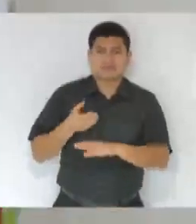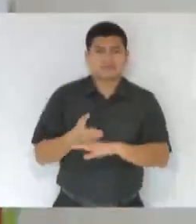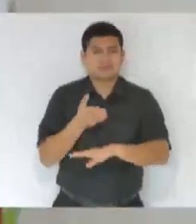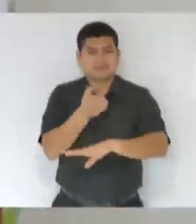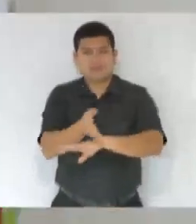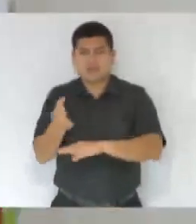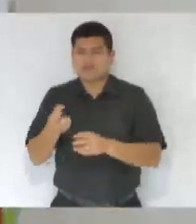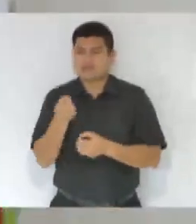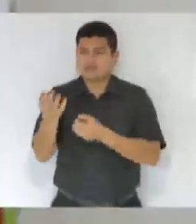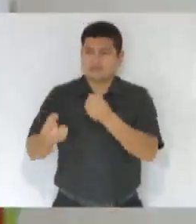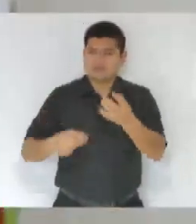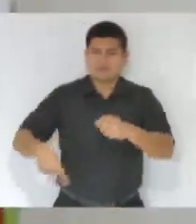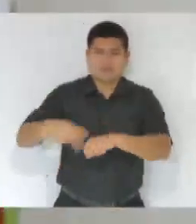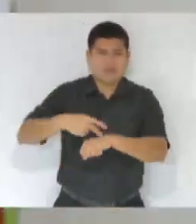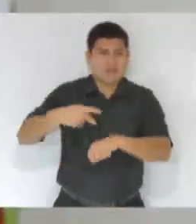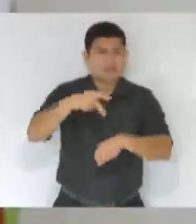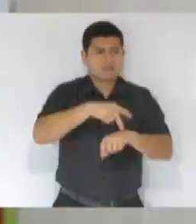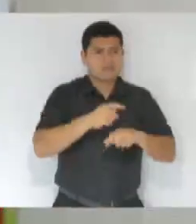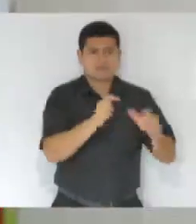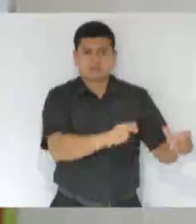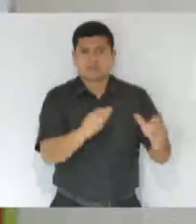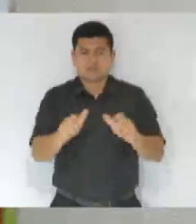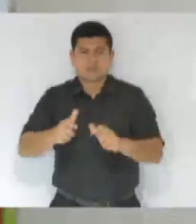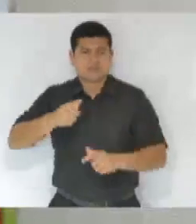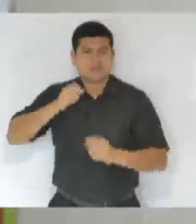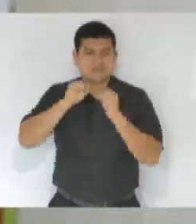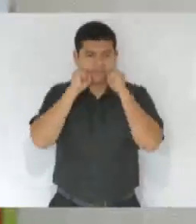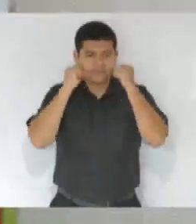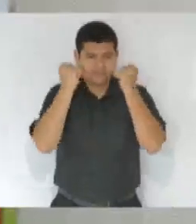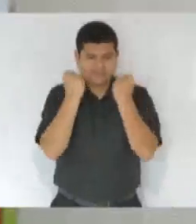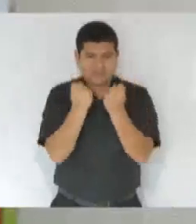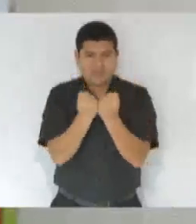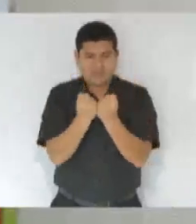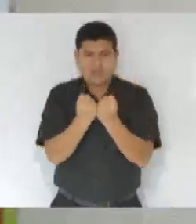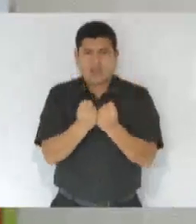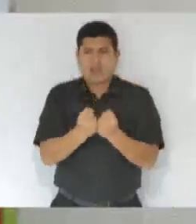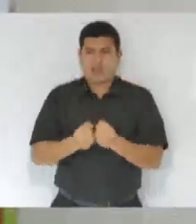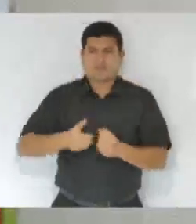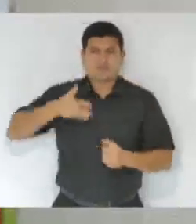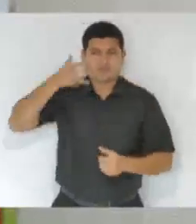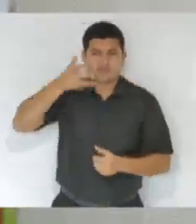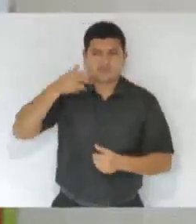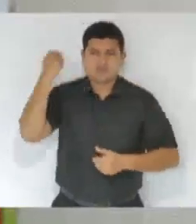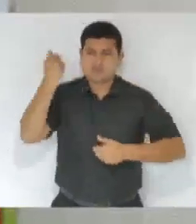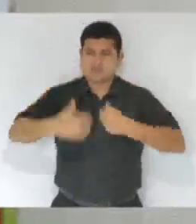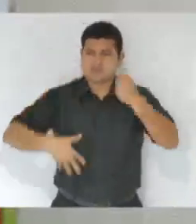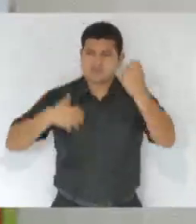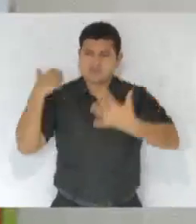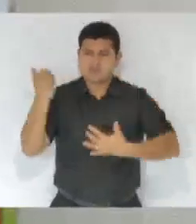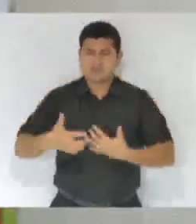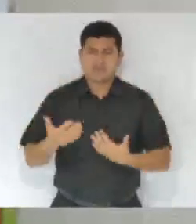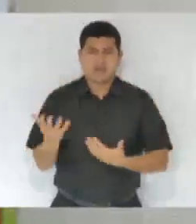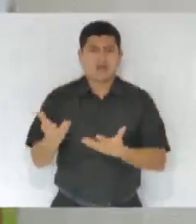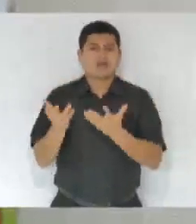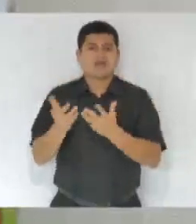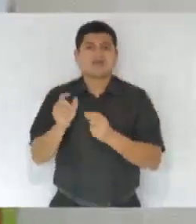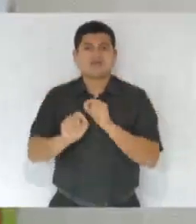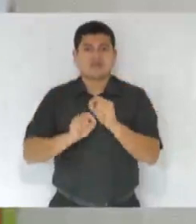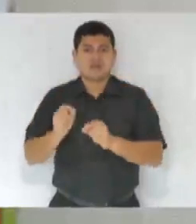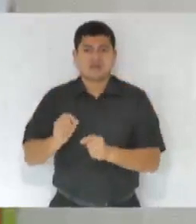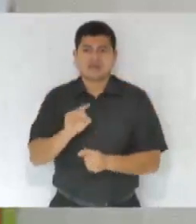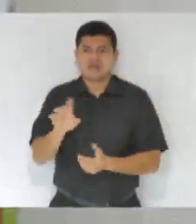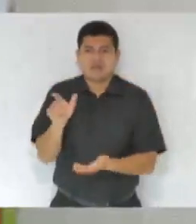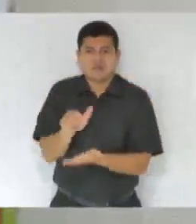pelos países, queriam simplesmente uma classe, cadernos, alimento,